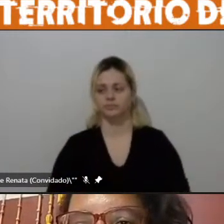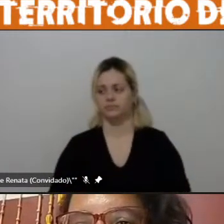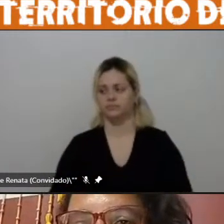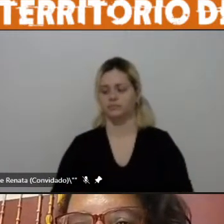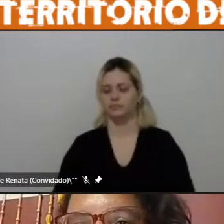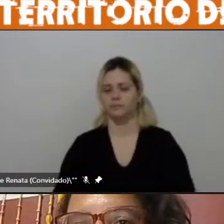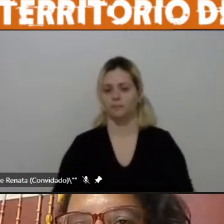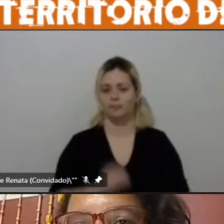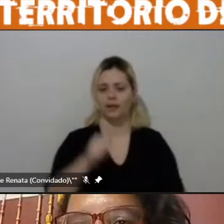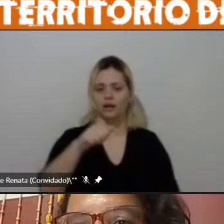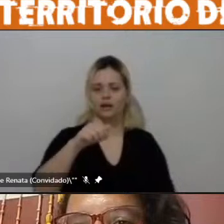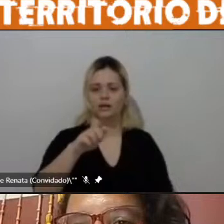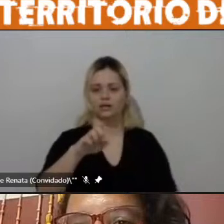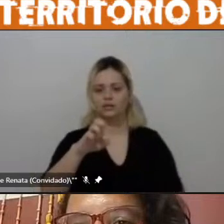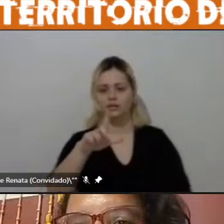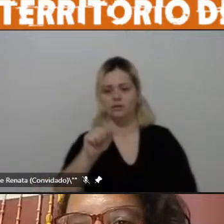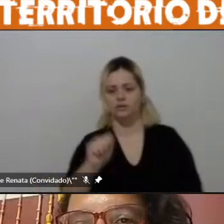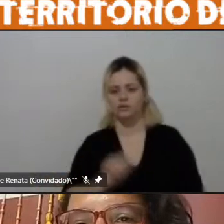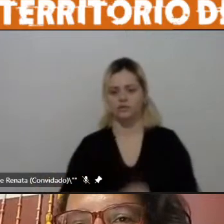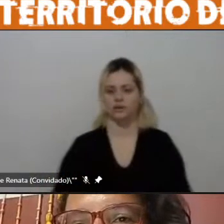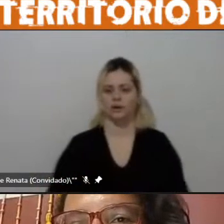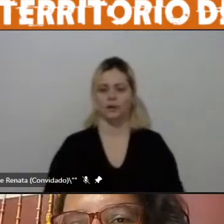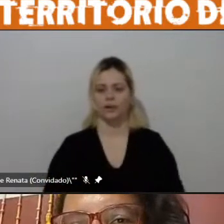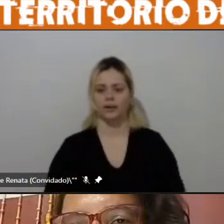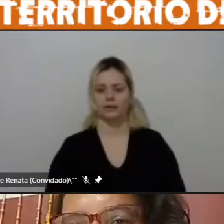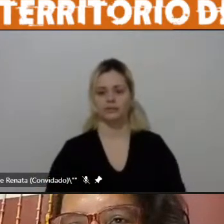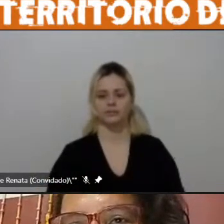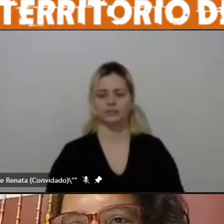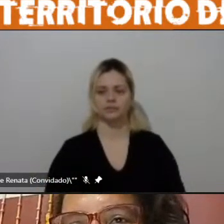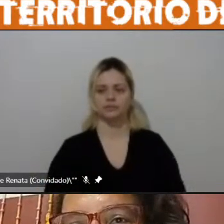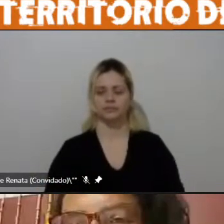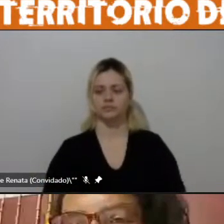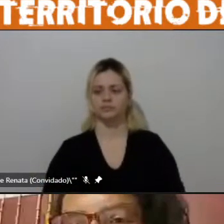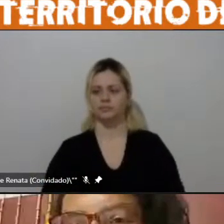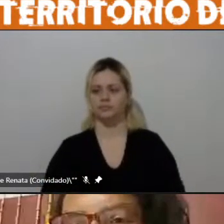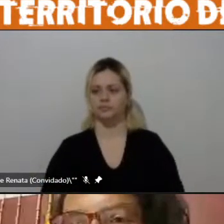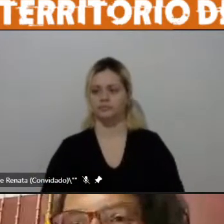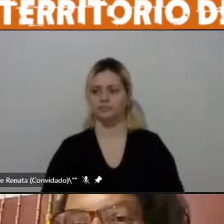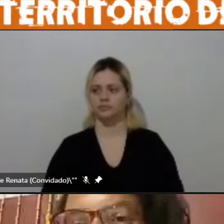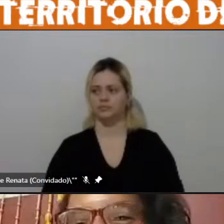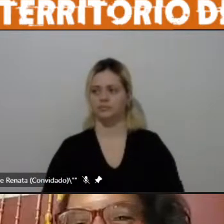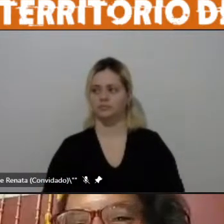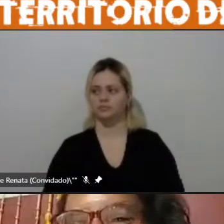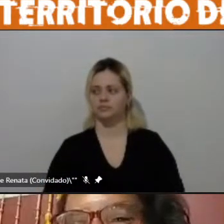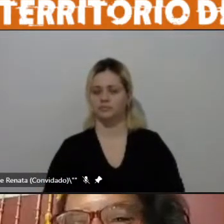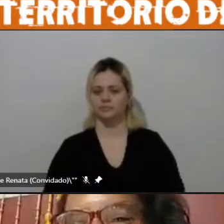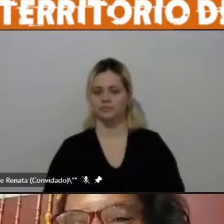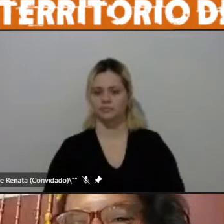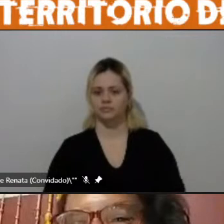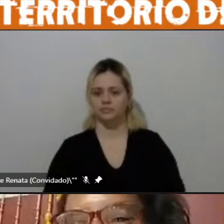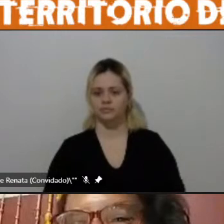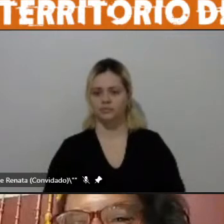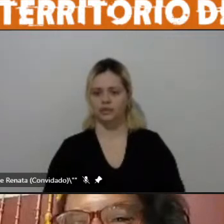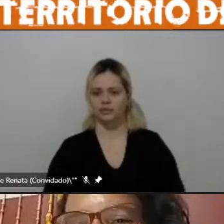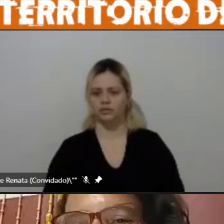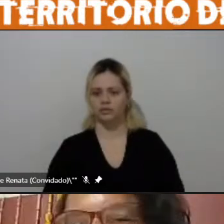Cadê a Ângela e o Jair? Cadê isso? Respondeu, sim. Obrigada.